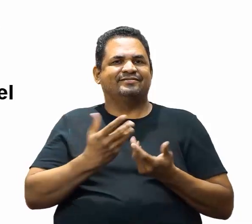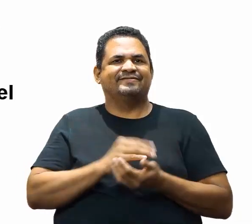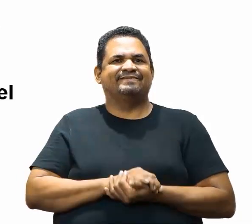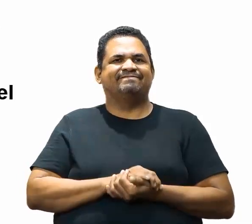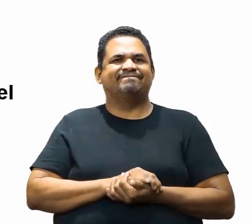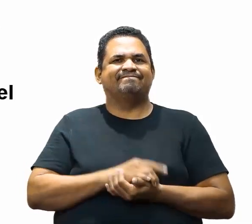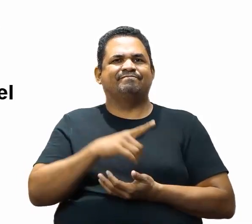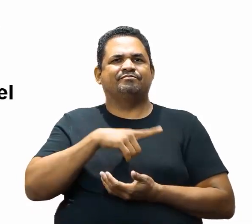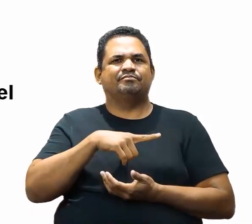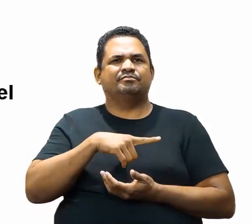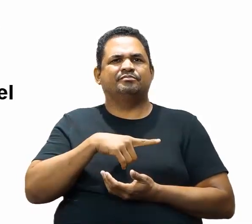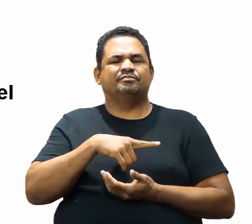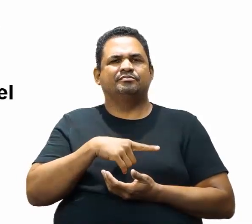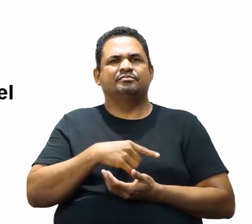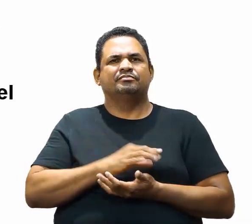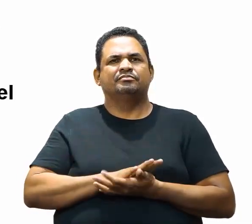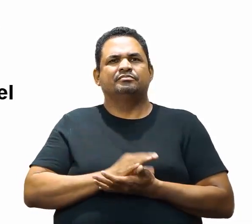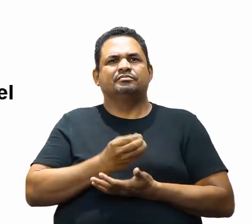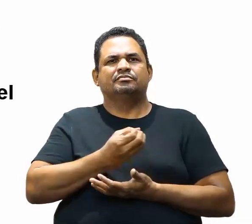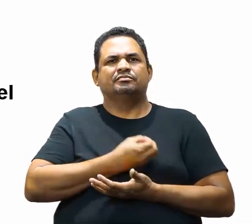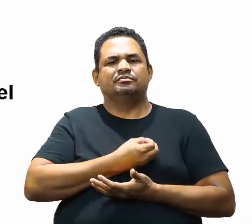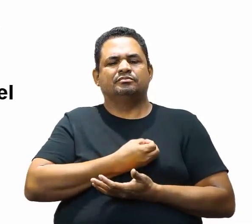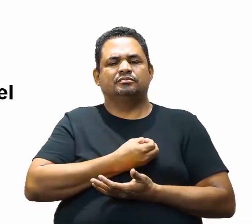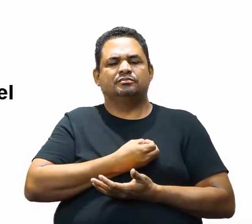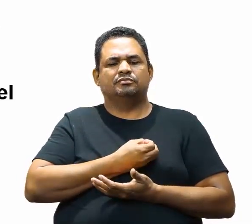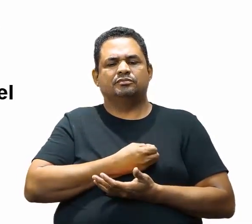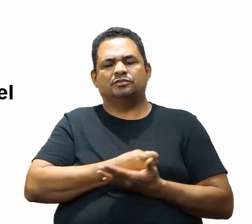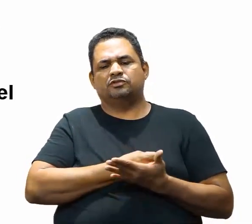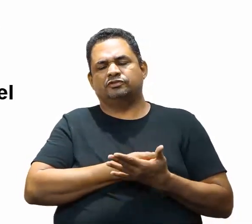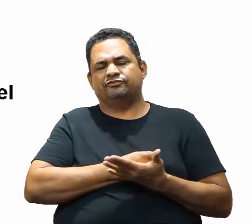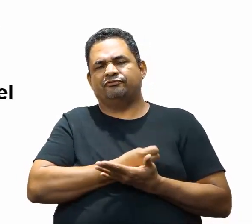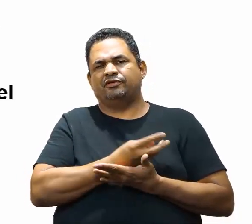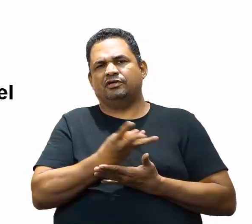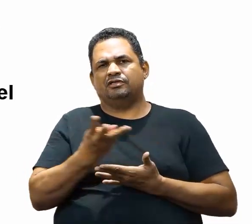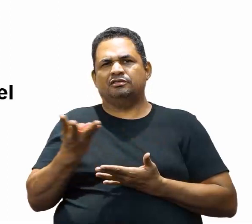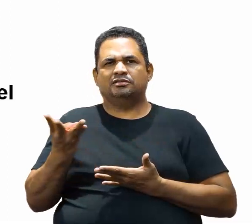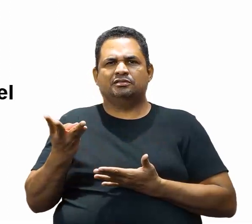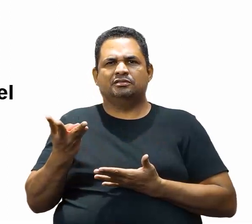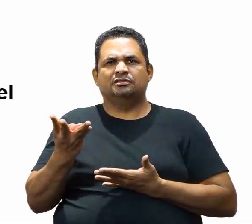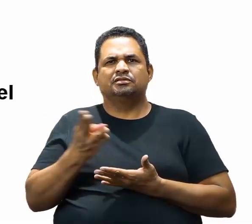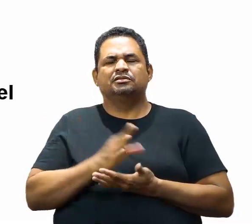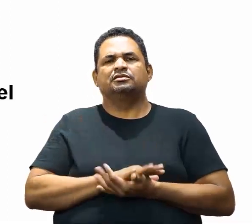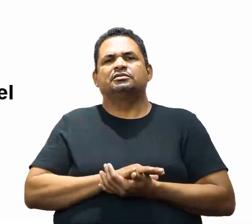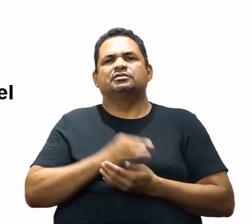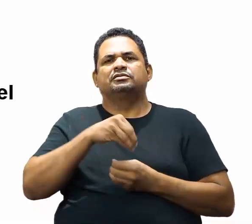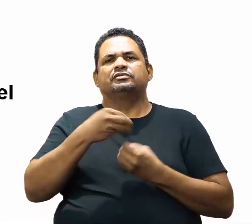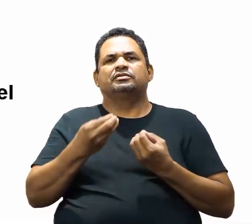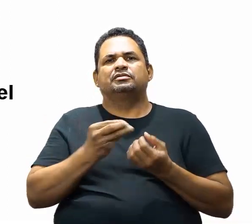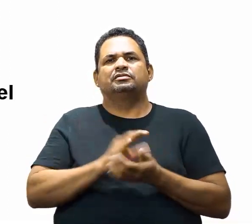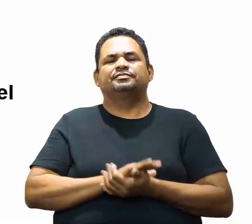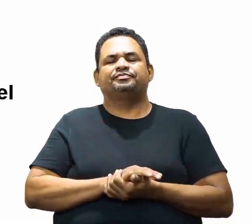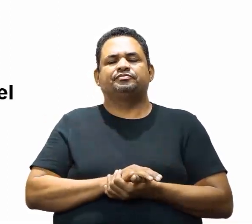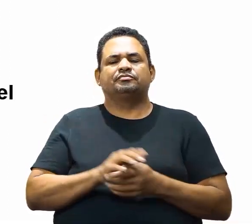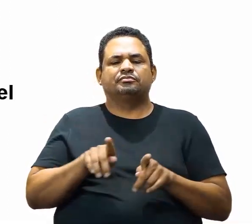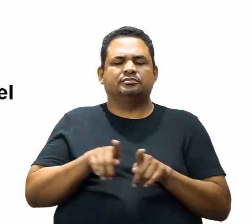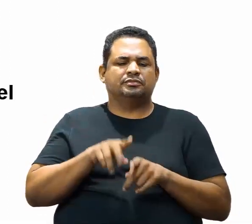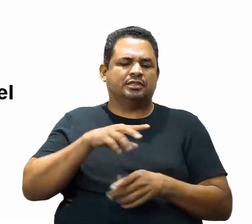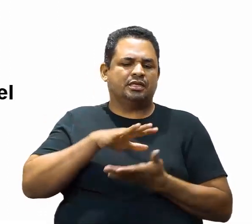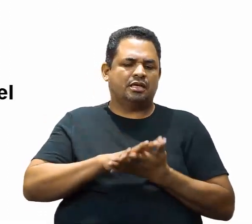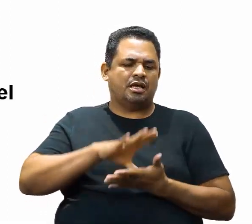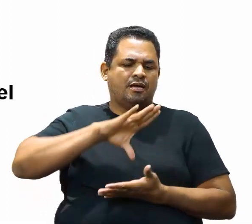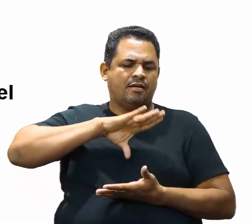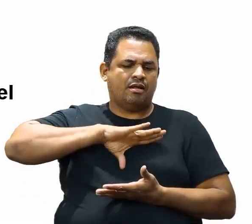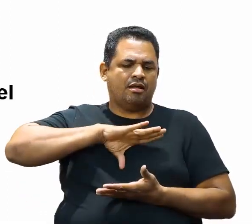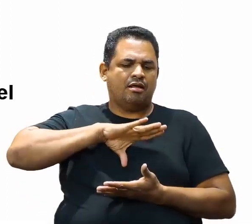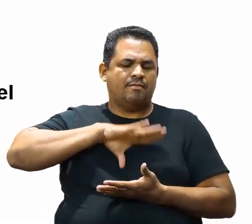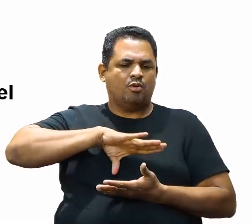nesse caso, numerosas exceções. Então tem muitas palavras, tanto em língua portuguesa quanto em língua espanhola, que terminam com